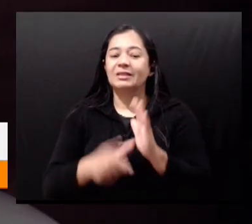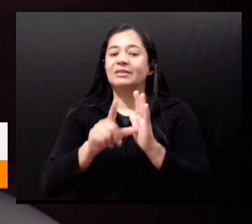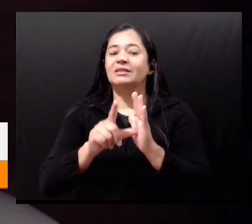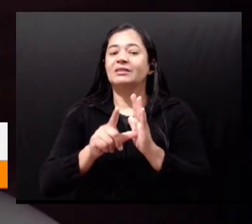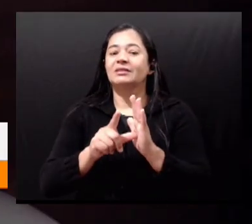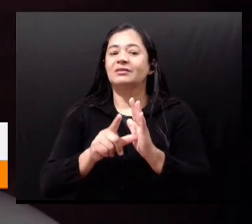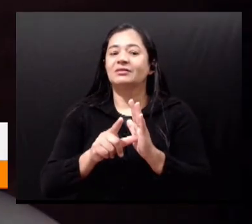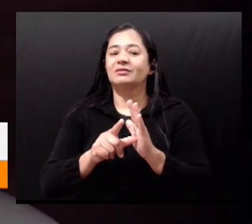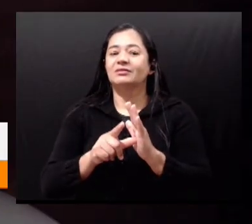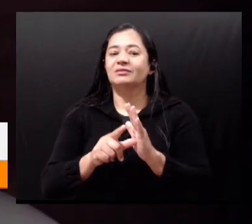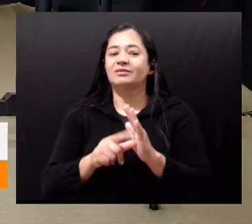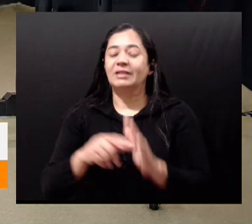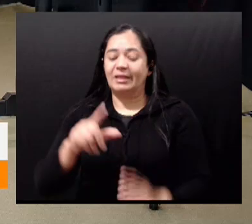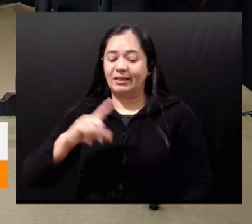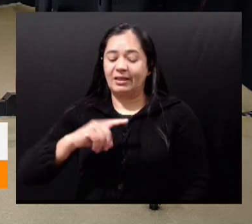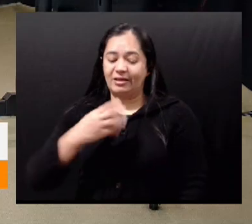vida.